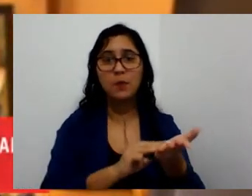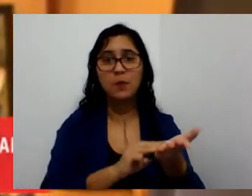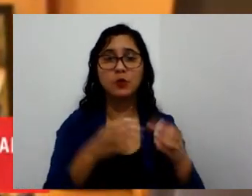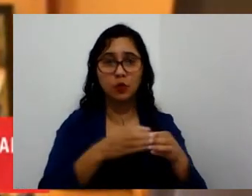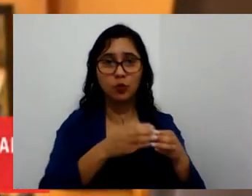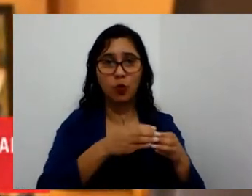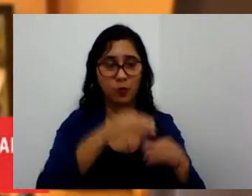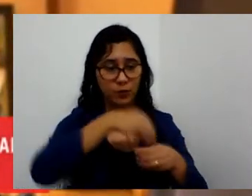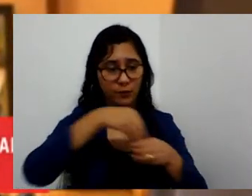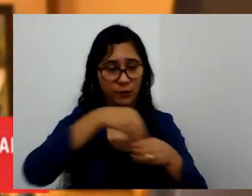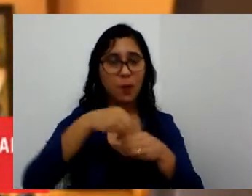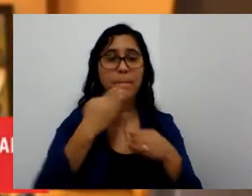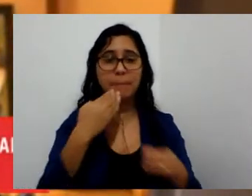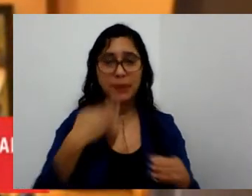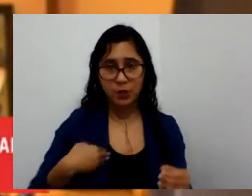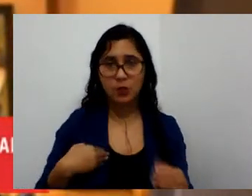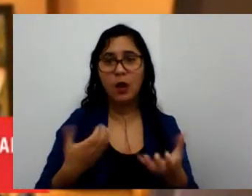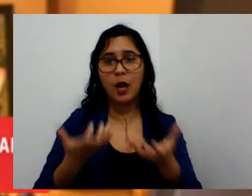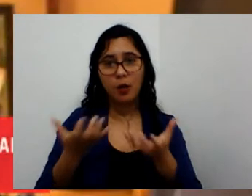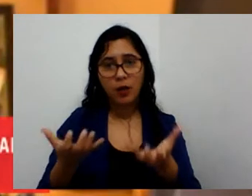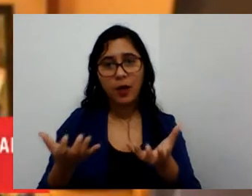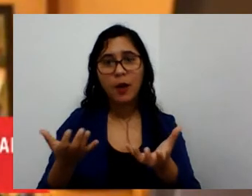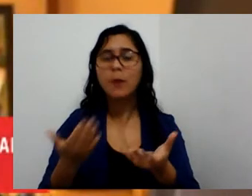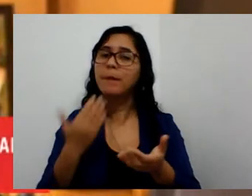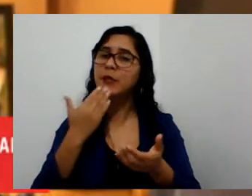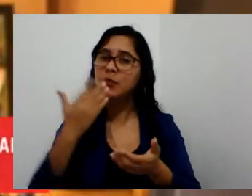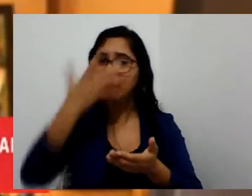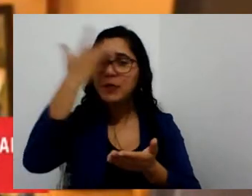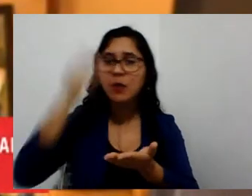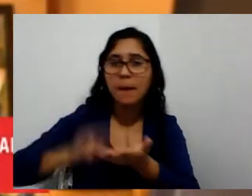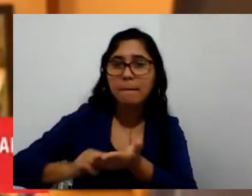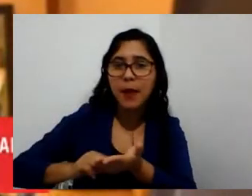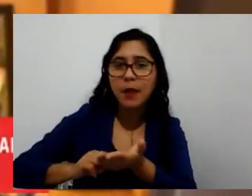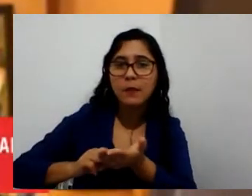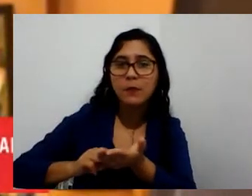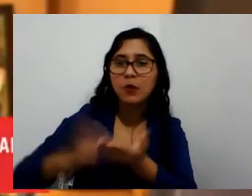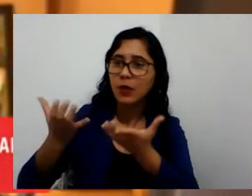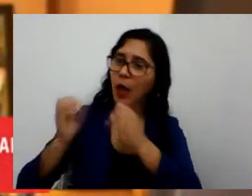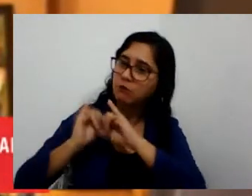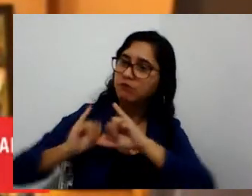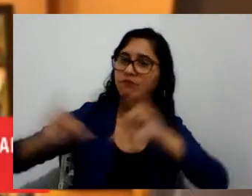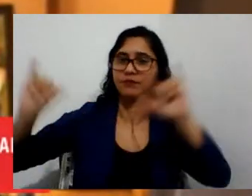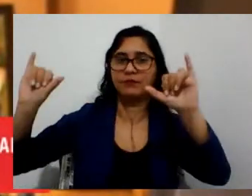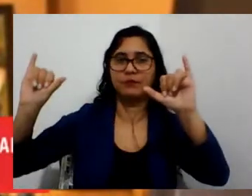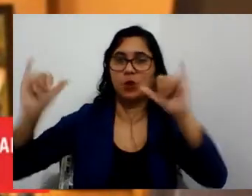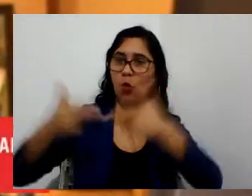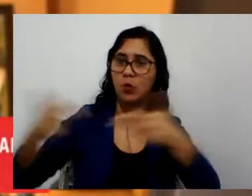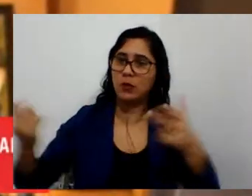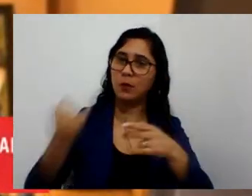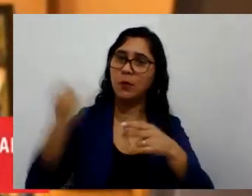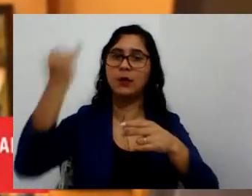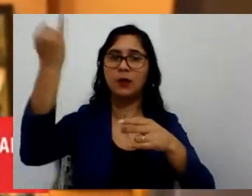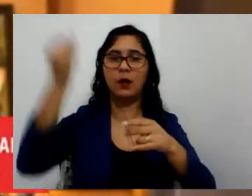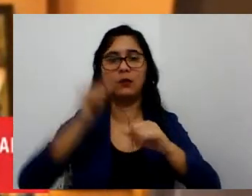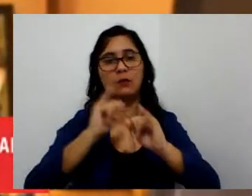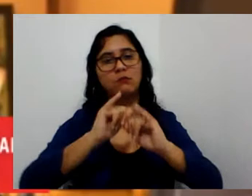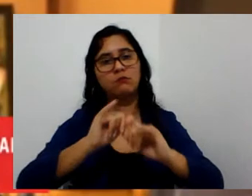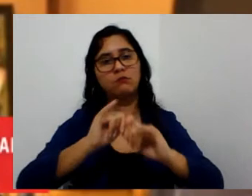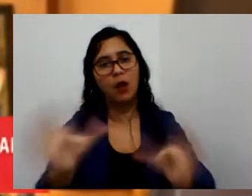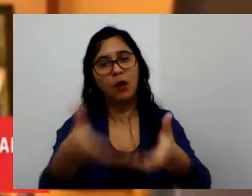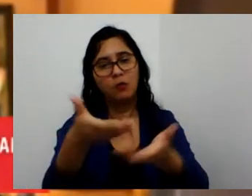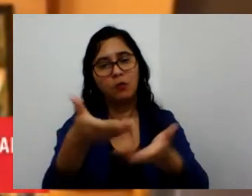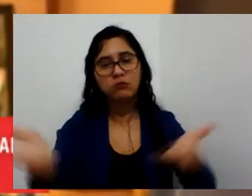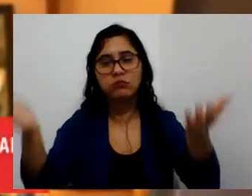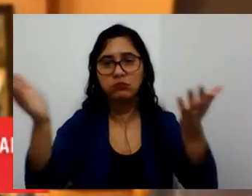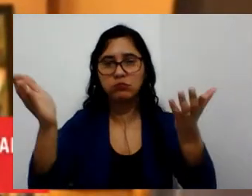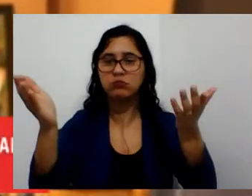eu gostaria de convidar aos membros que desejem fazer comunicados relevantes para a comunidade.